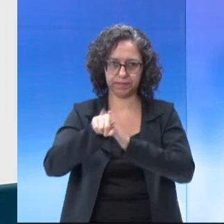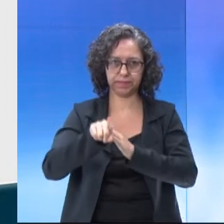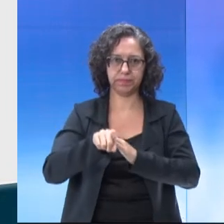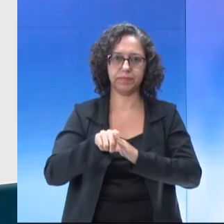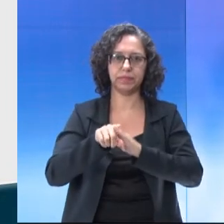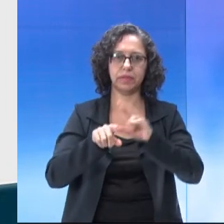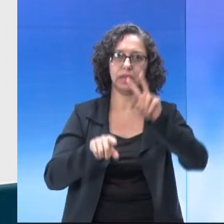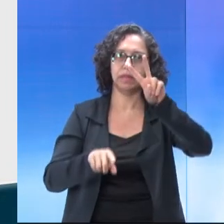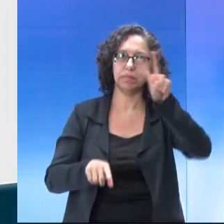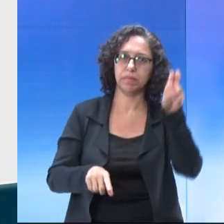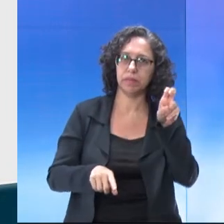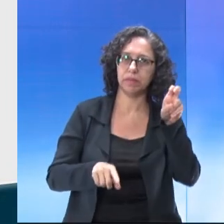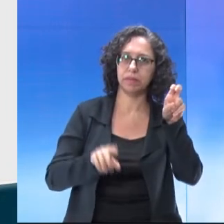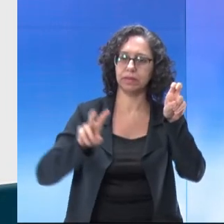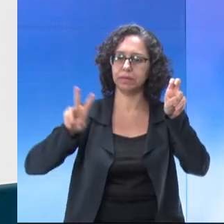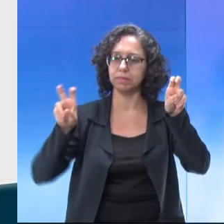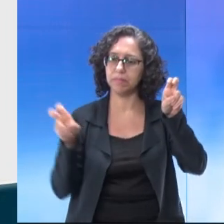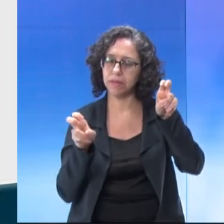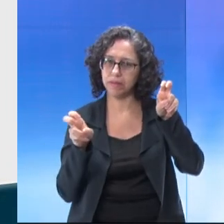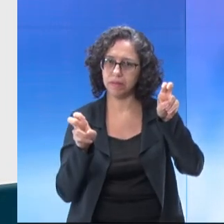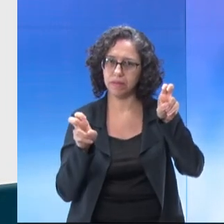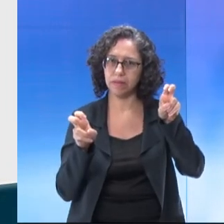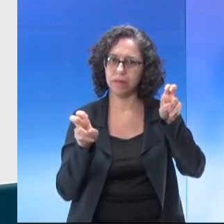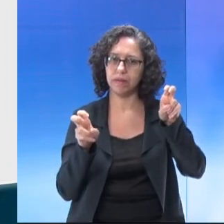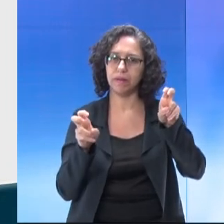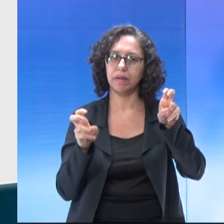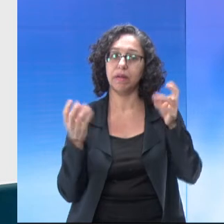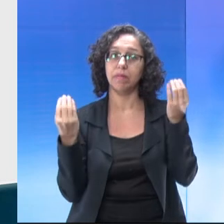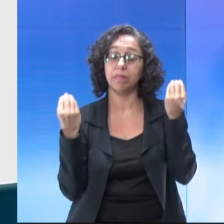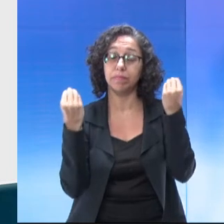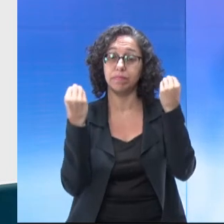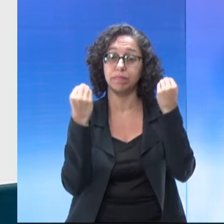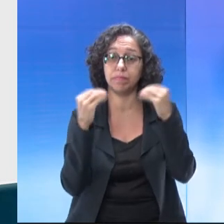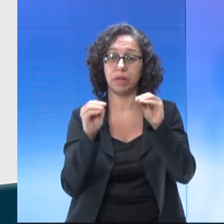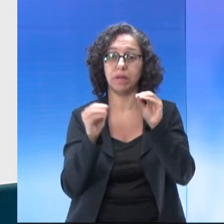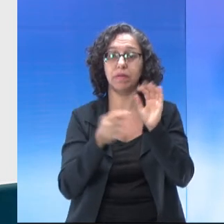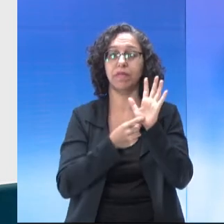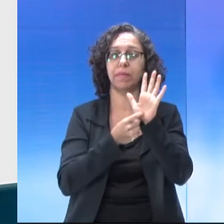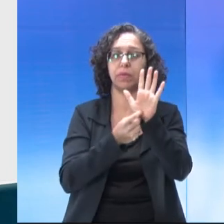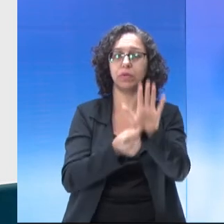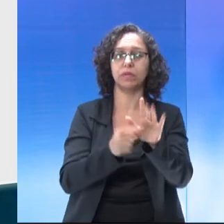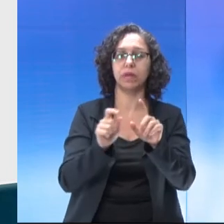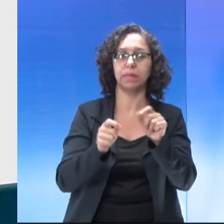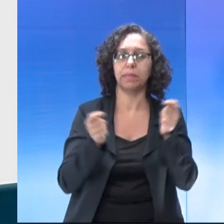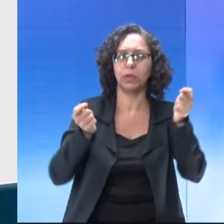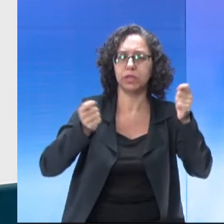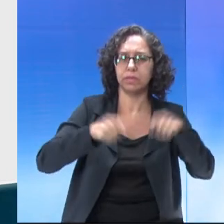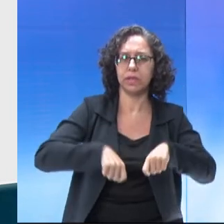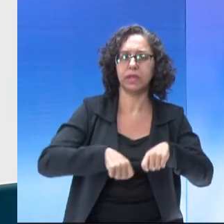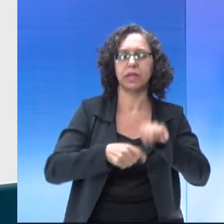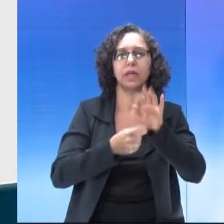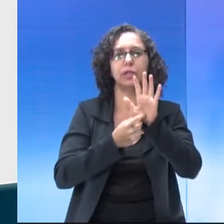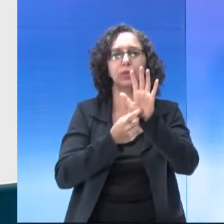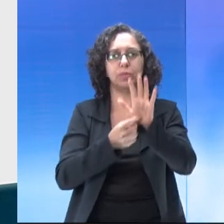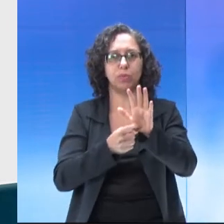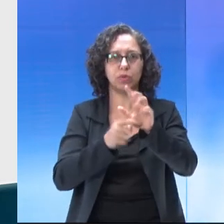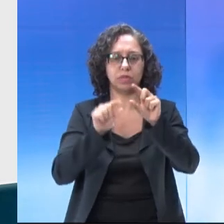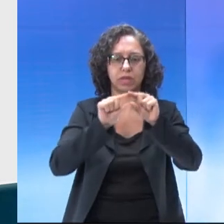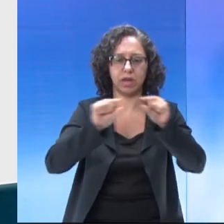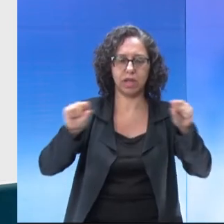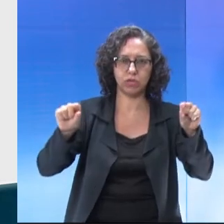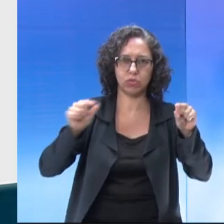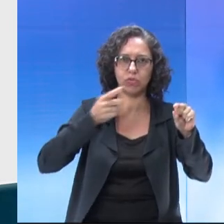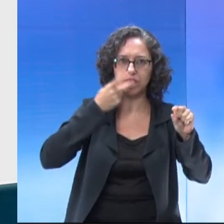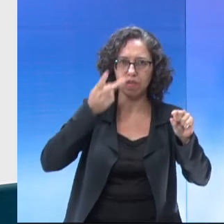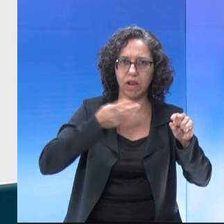aspas, abre aspas, fecha aspas, são empregadas, dentre outras possibilidades, para assinalar discursos diretos, para destacar